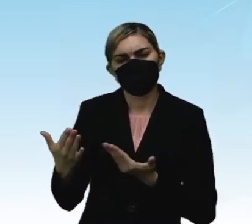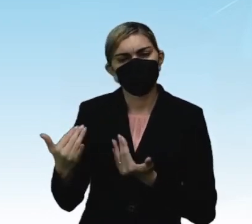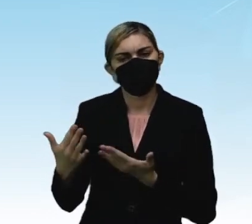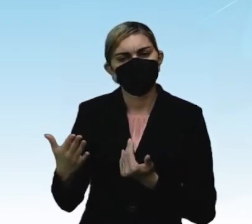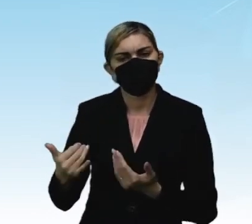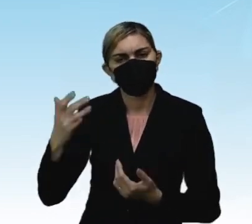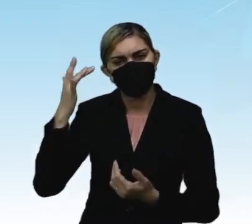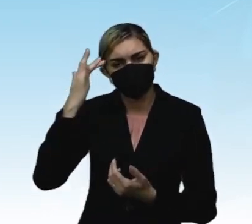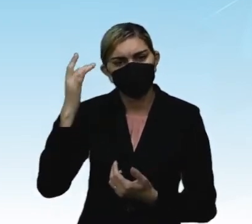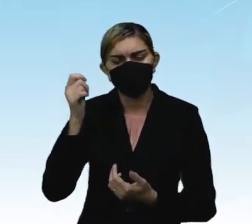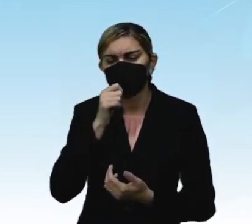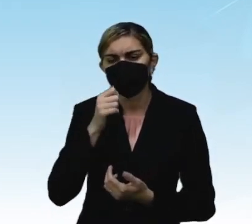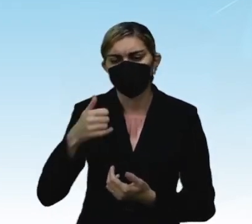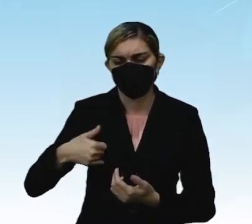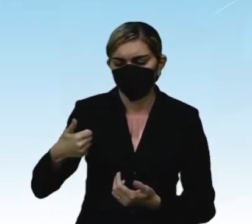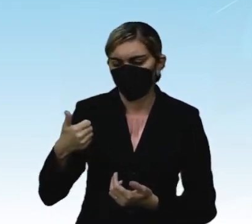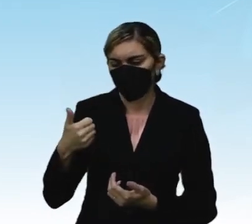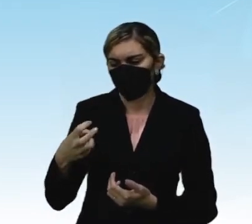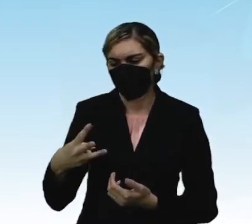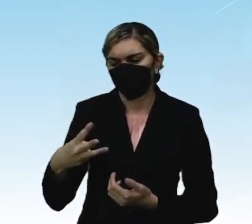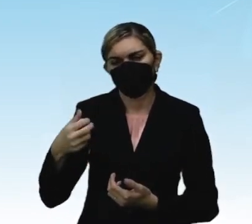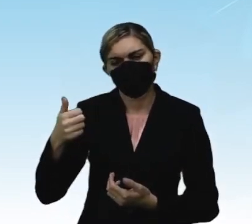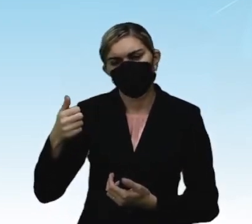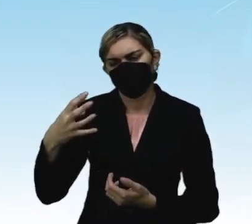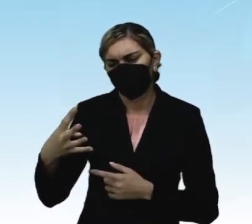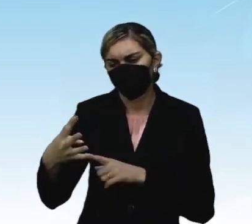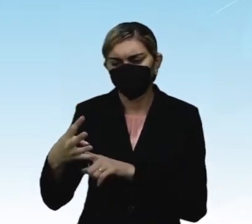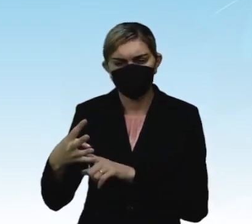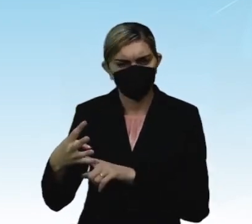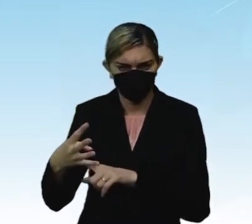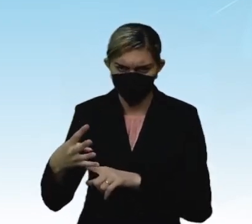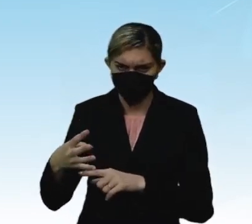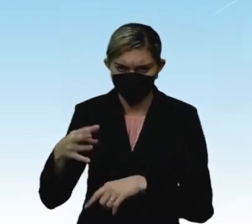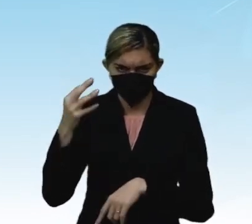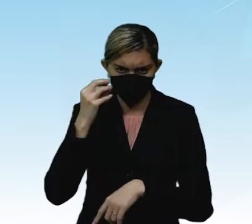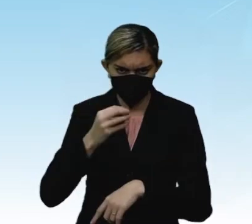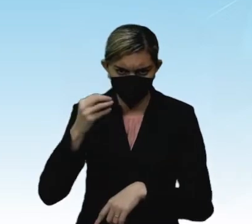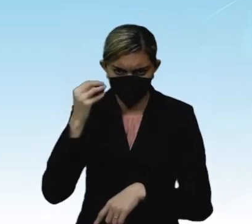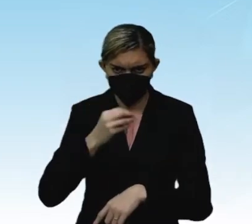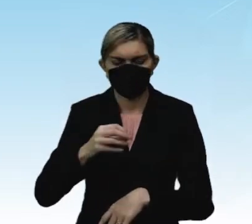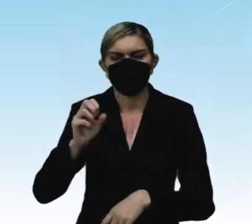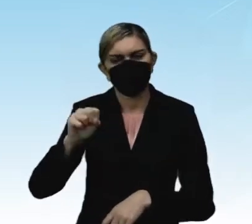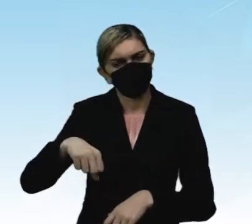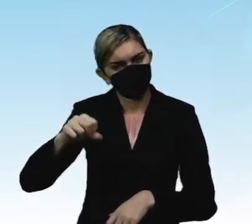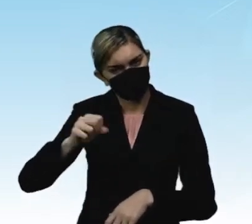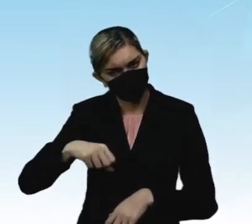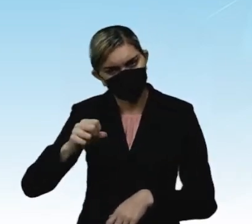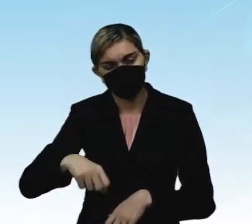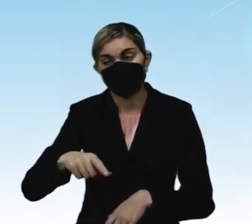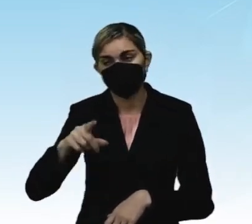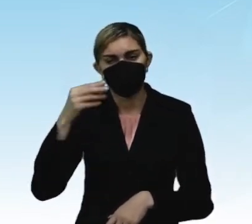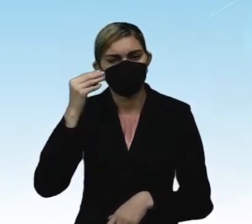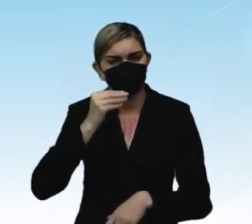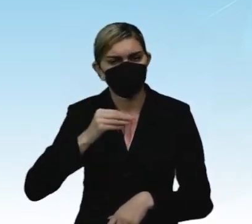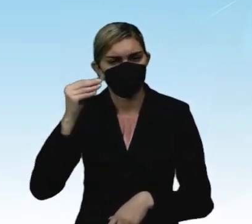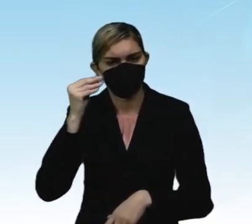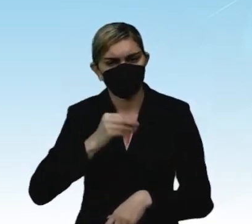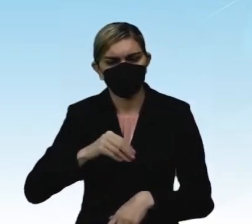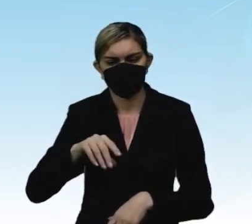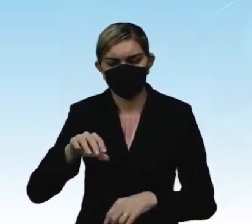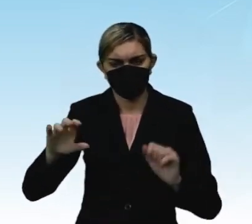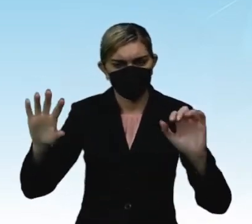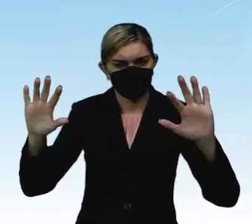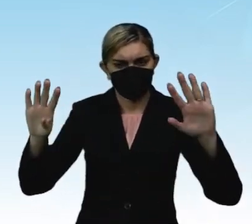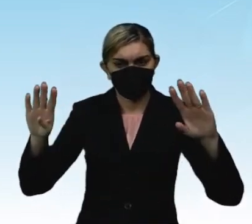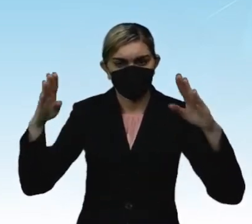adolescência, 13 para 14 anos, ele passa por um teste? Passa, meus amores. É um teste, uma cerimônia